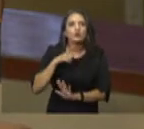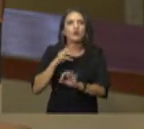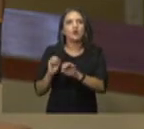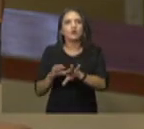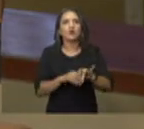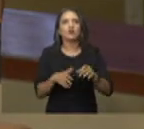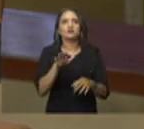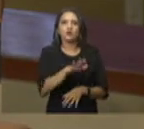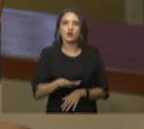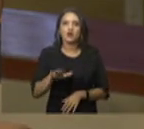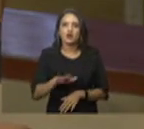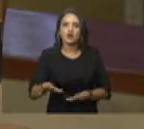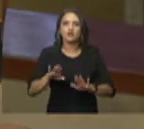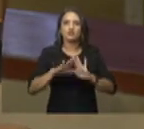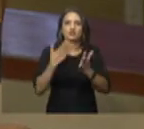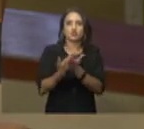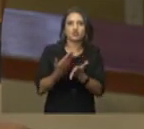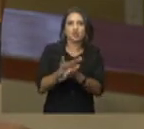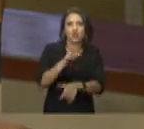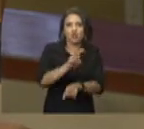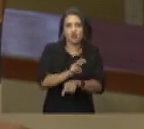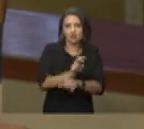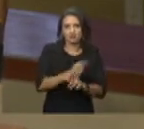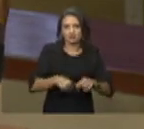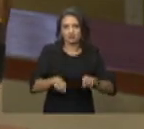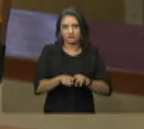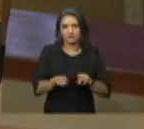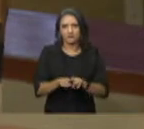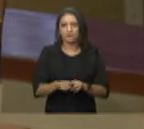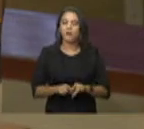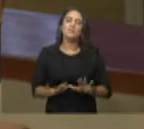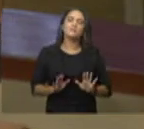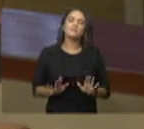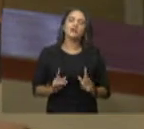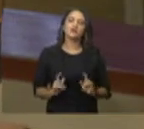infantil em creche e pré-escola mas